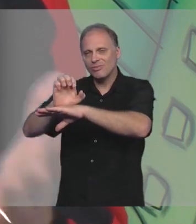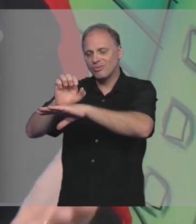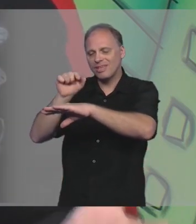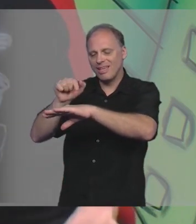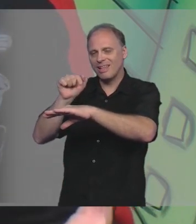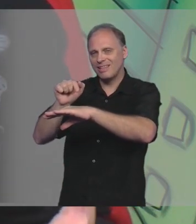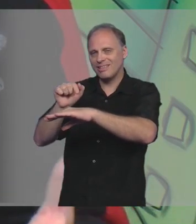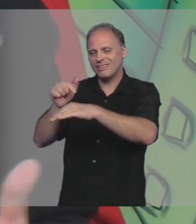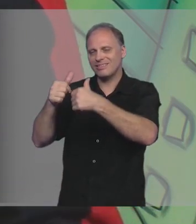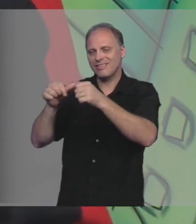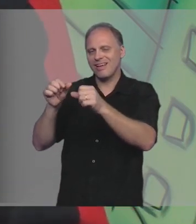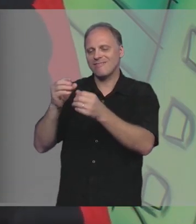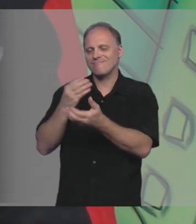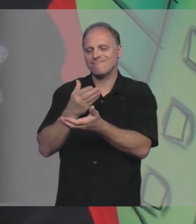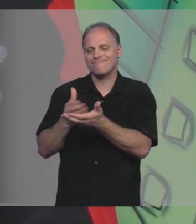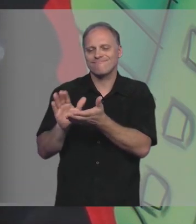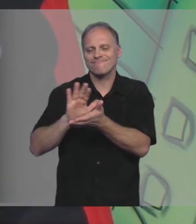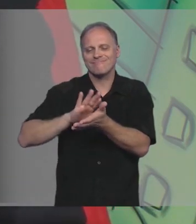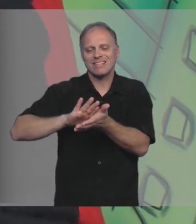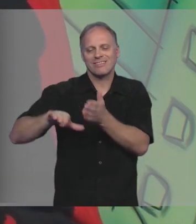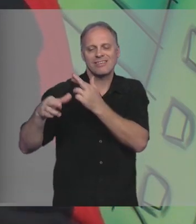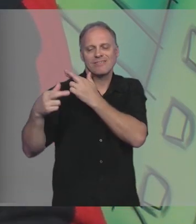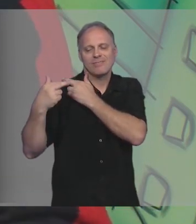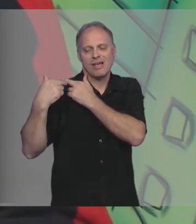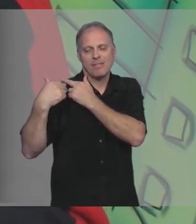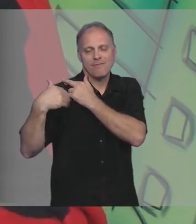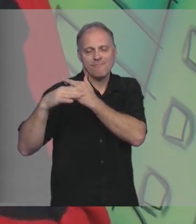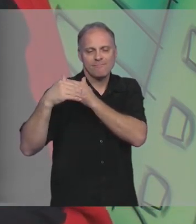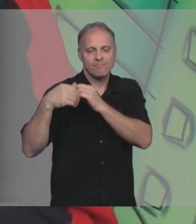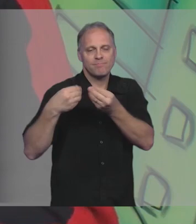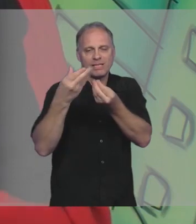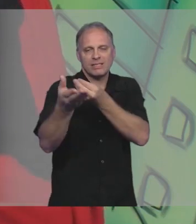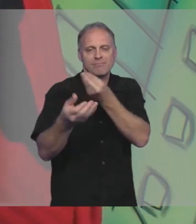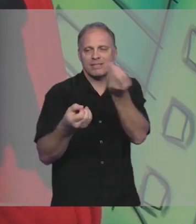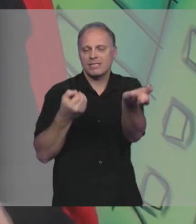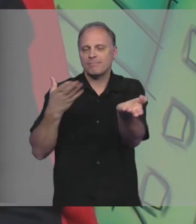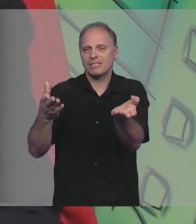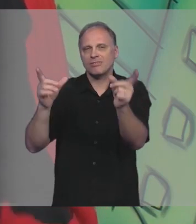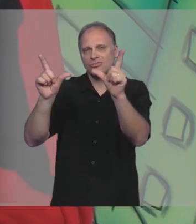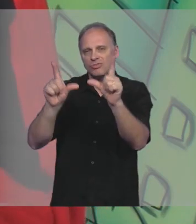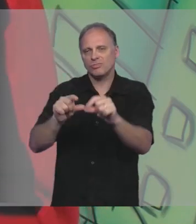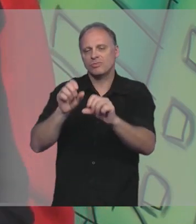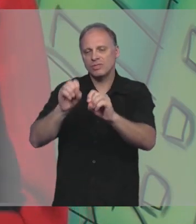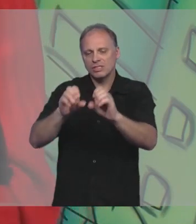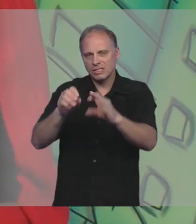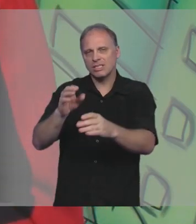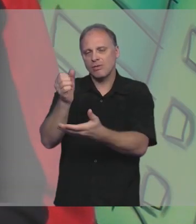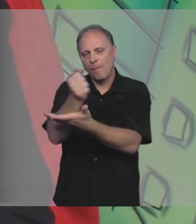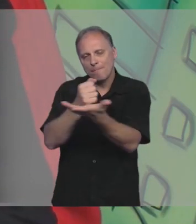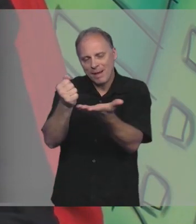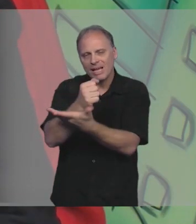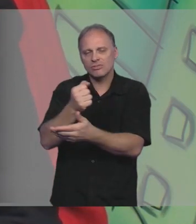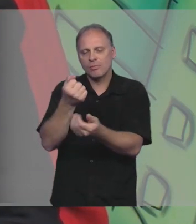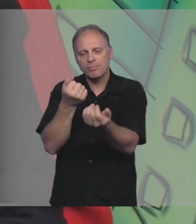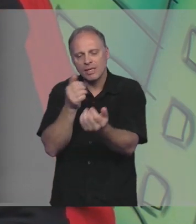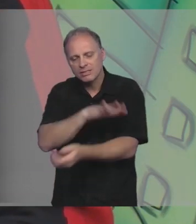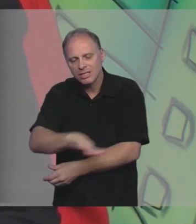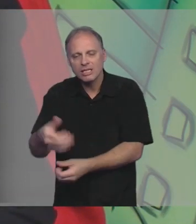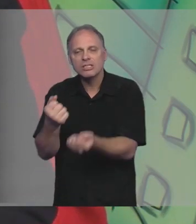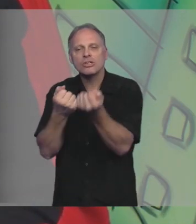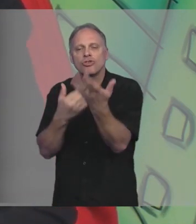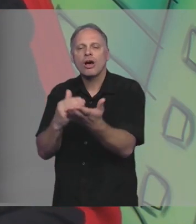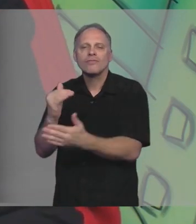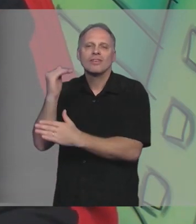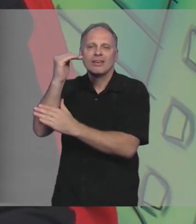se desresponsabiliza com essa educação básica das nossas crianças, dos nossos jovens e adolescentes, que